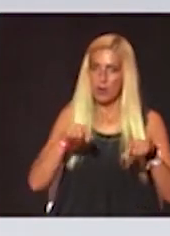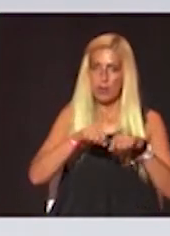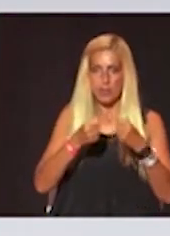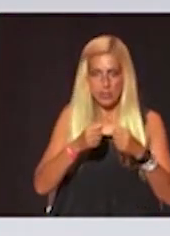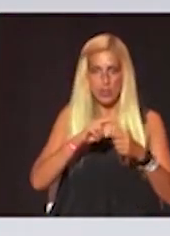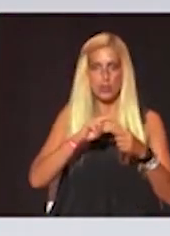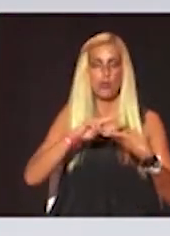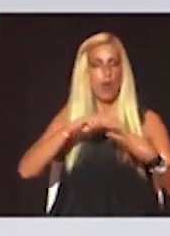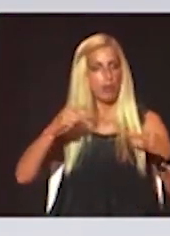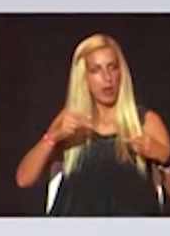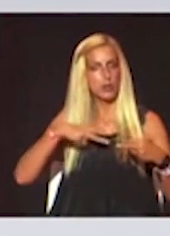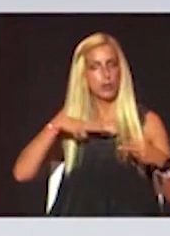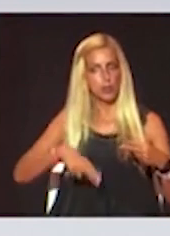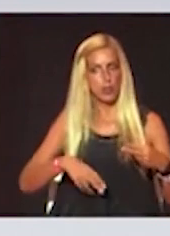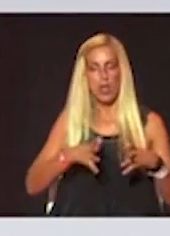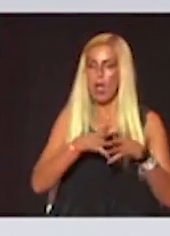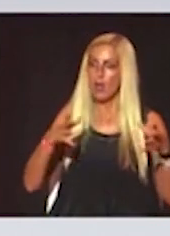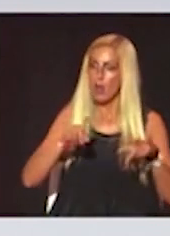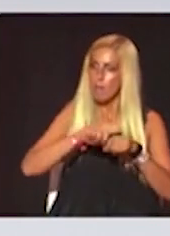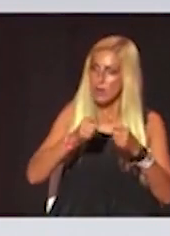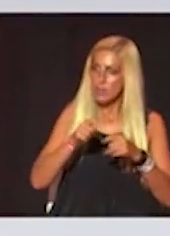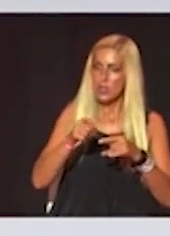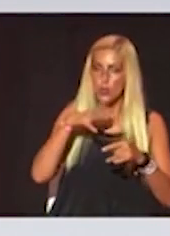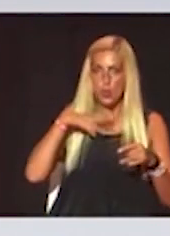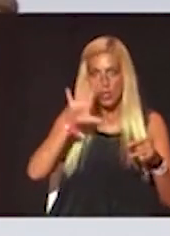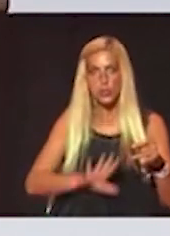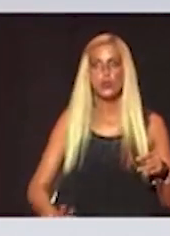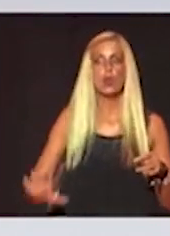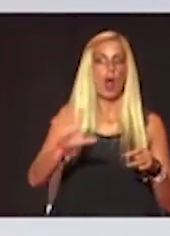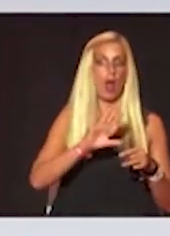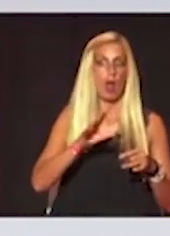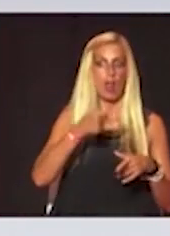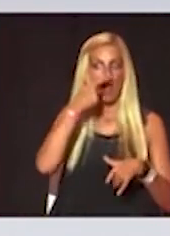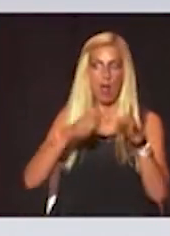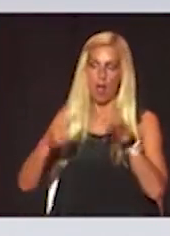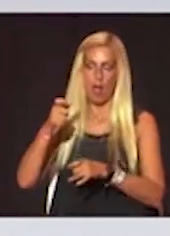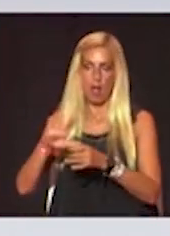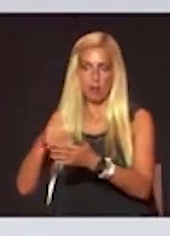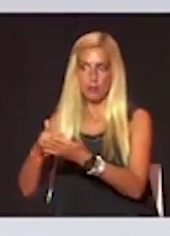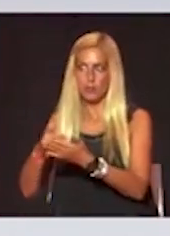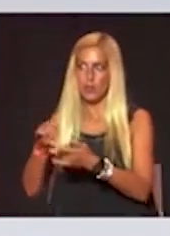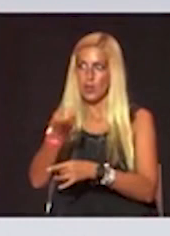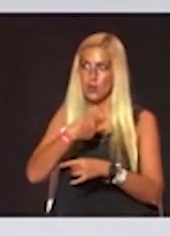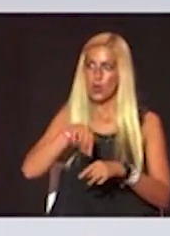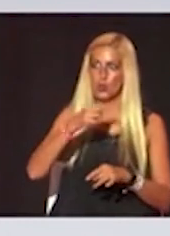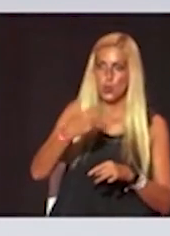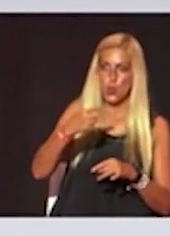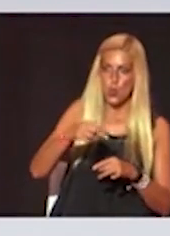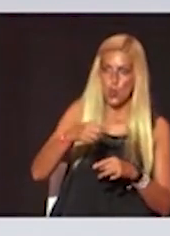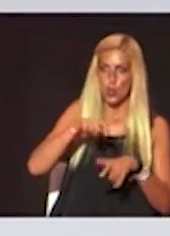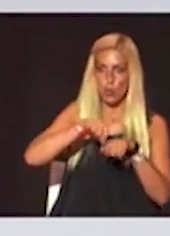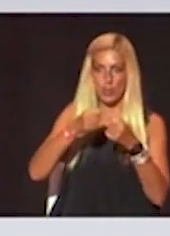autárquico português. Nós somos um grande partido nacional e popular. Nós somos o único